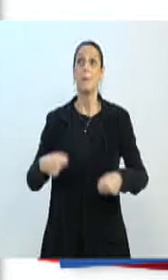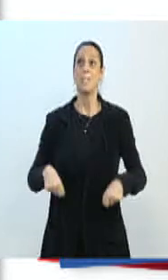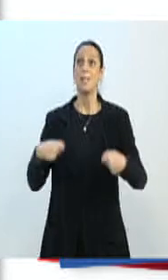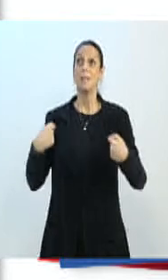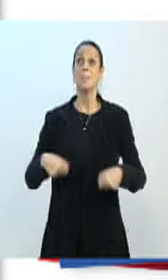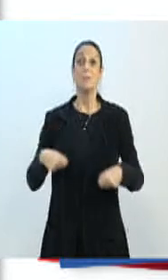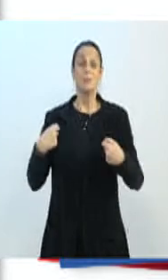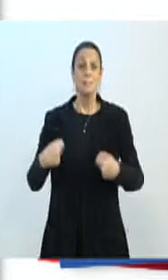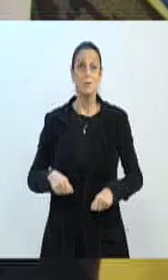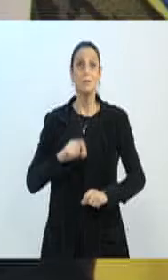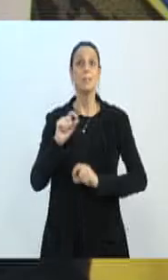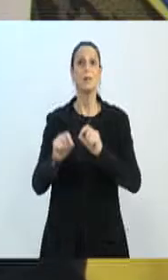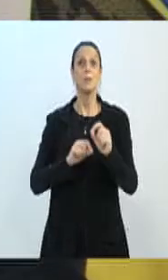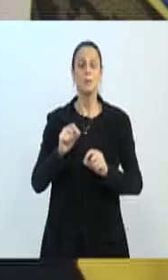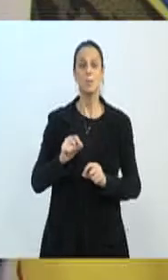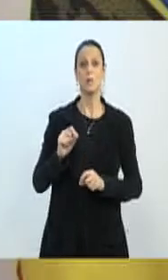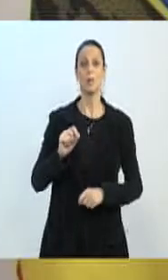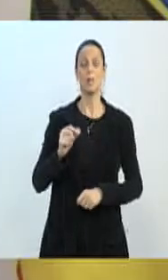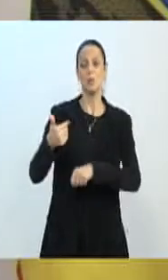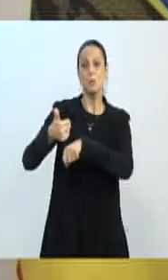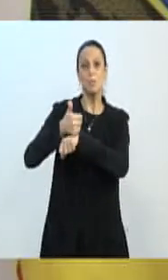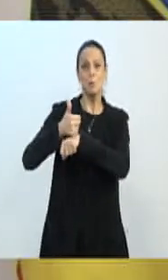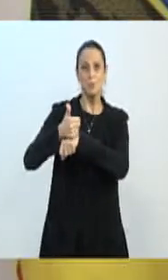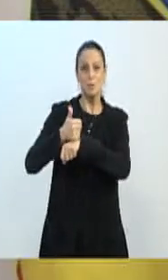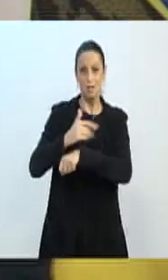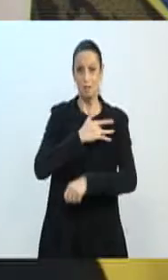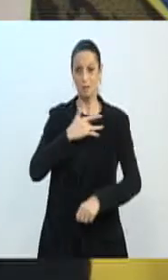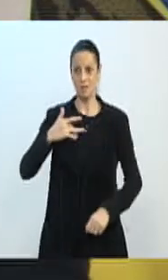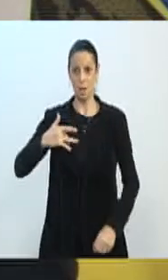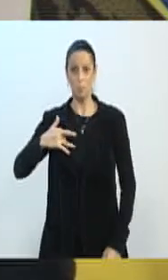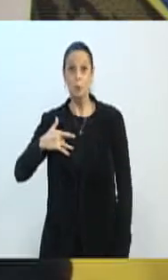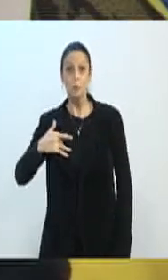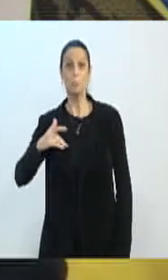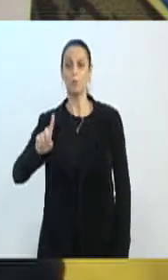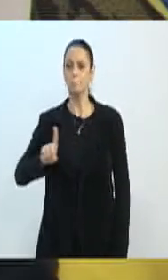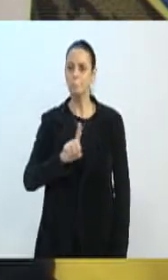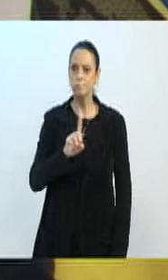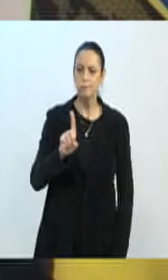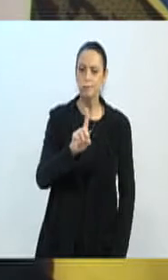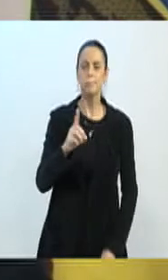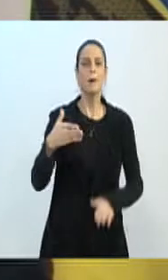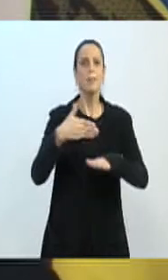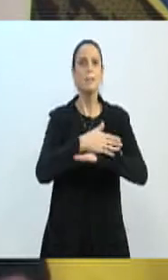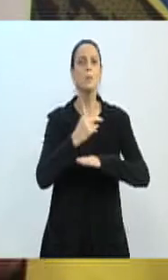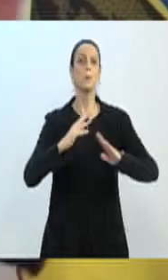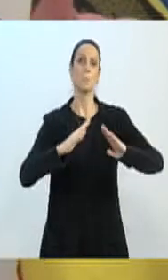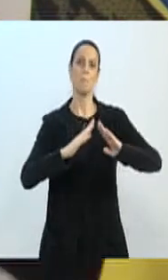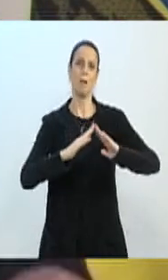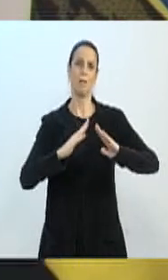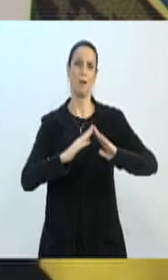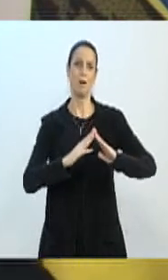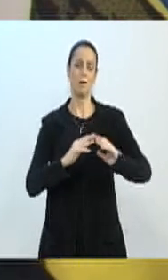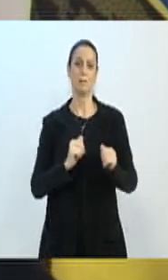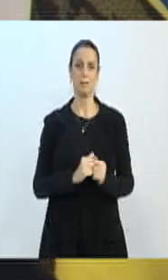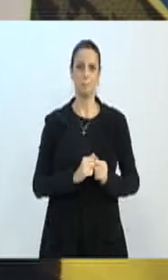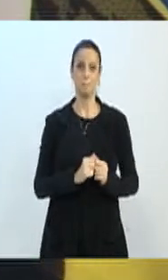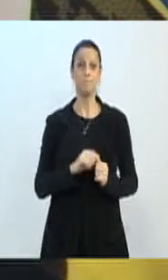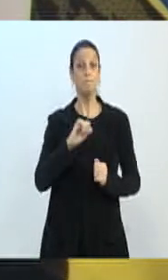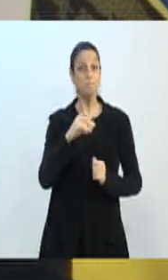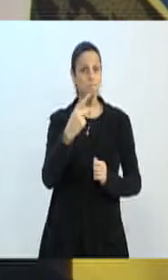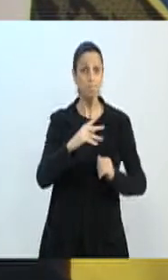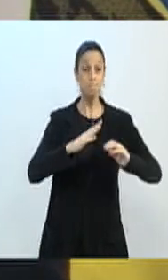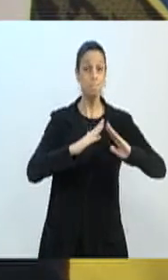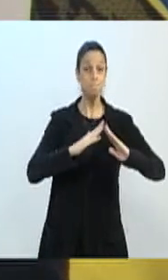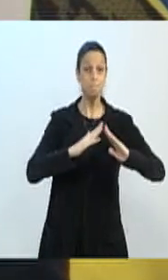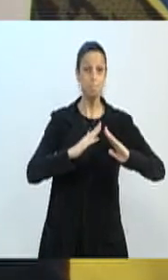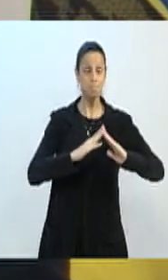os voluntários os colaboradores servidores entrarem na sua casa porque se você não deixar entre o vizinho vai deixar eu e